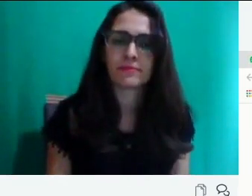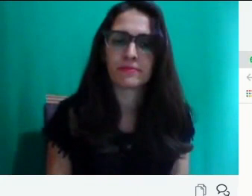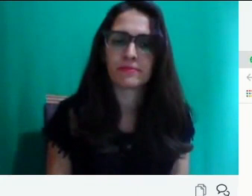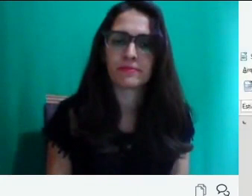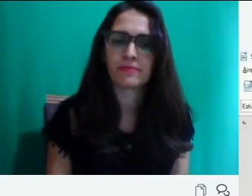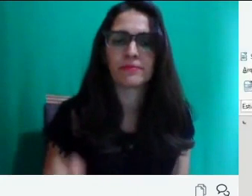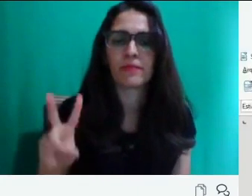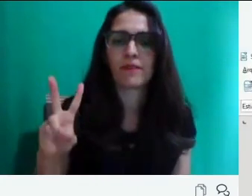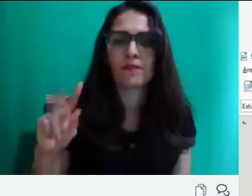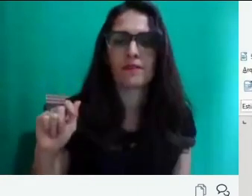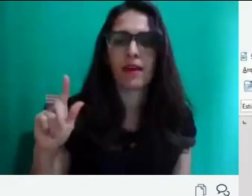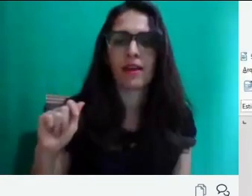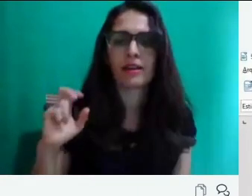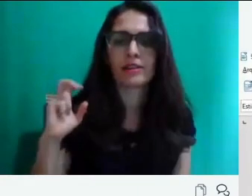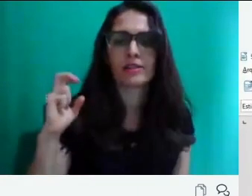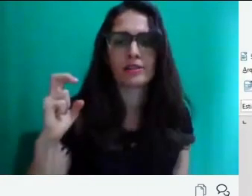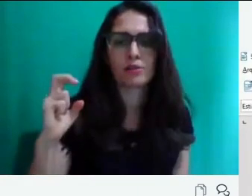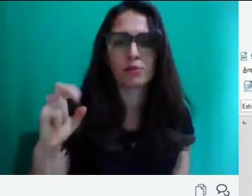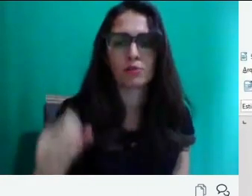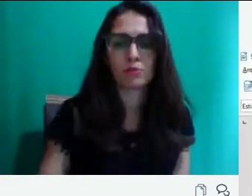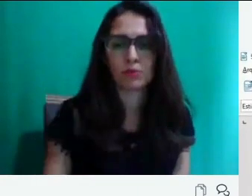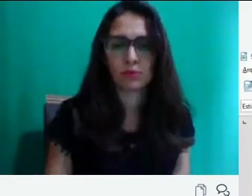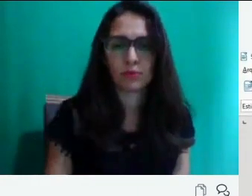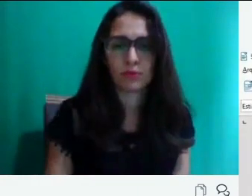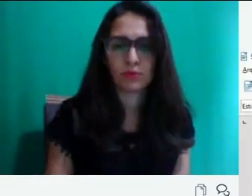5 vagas.